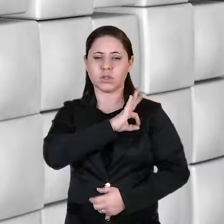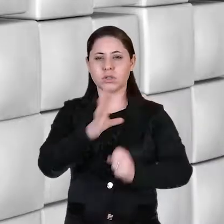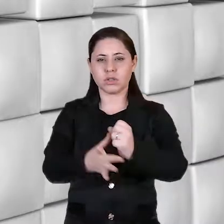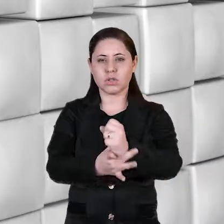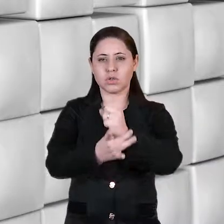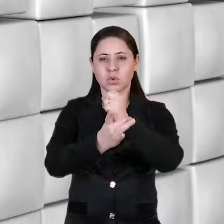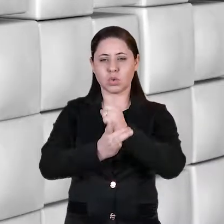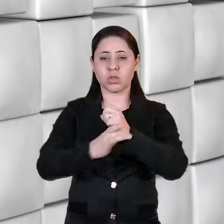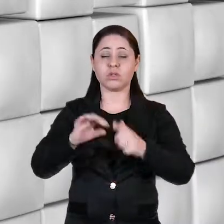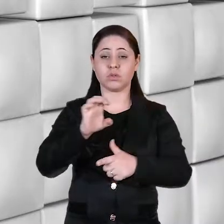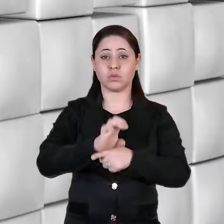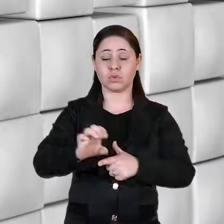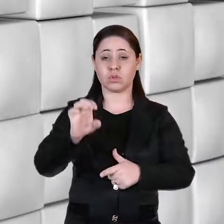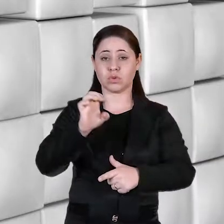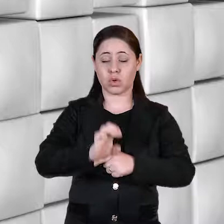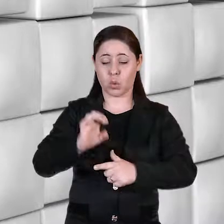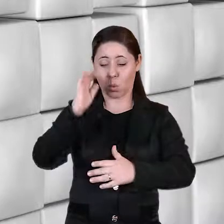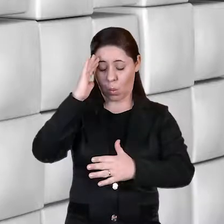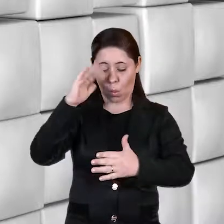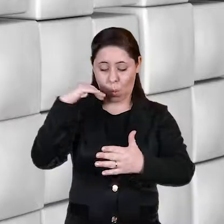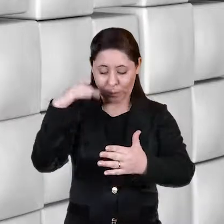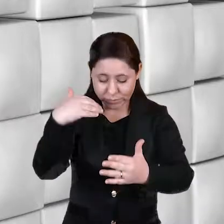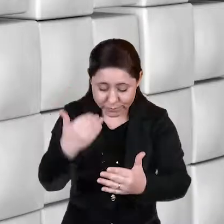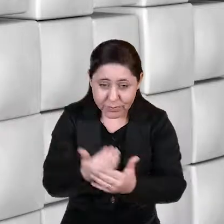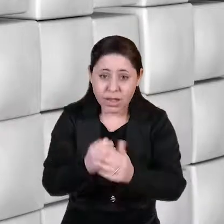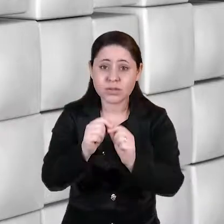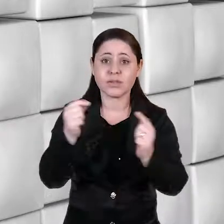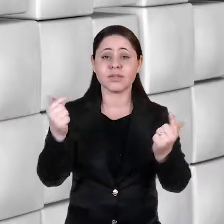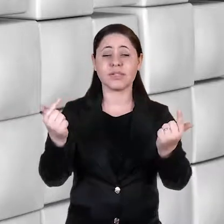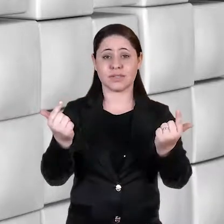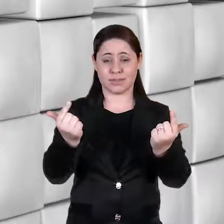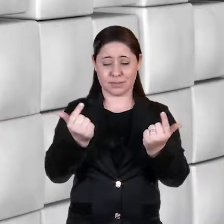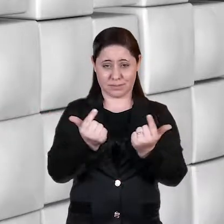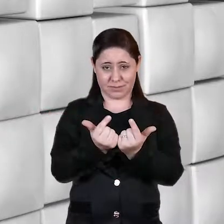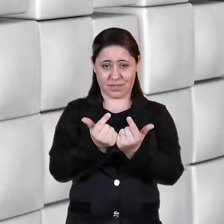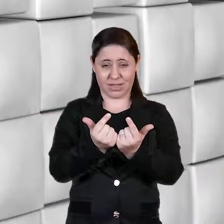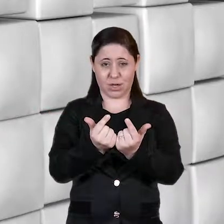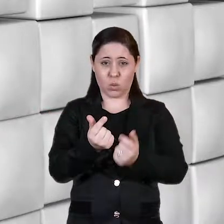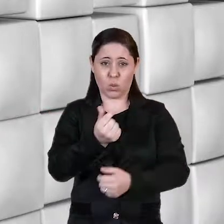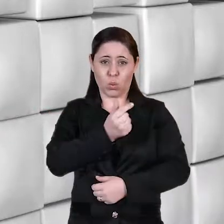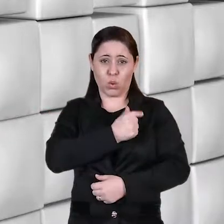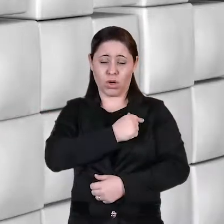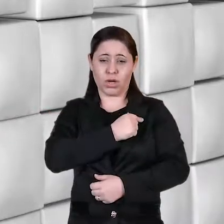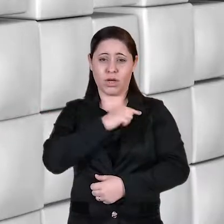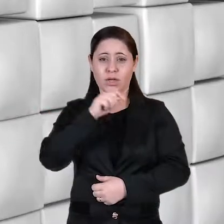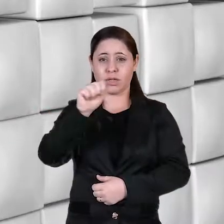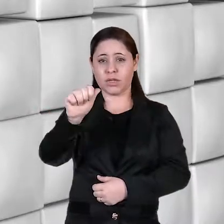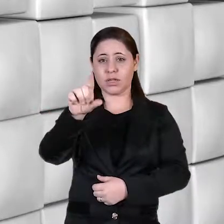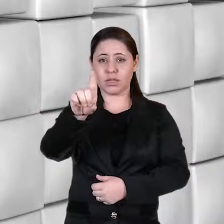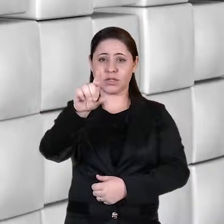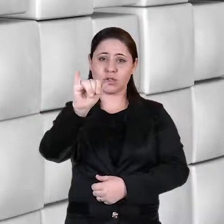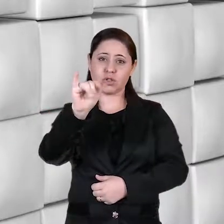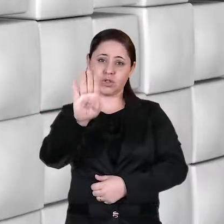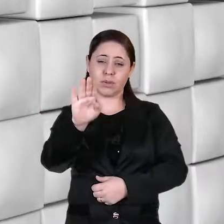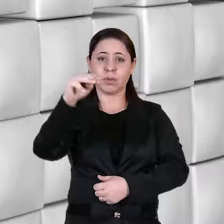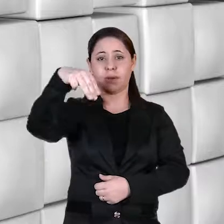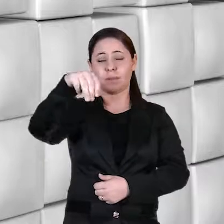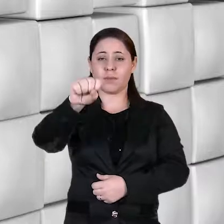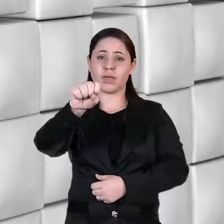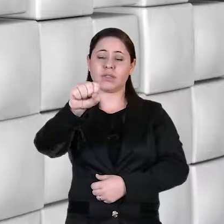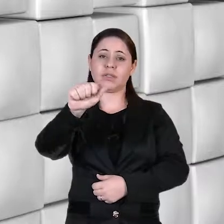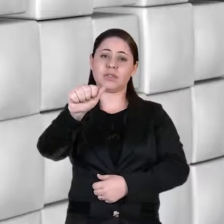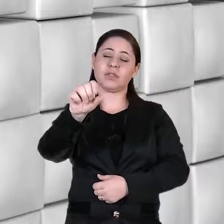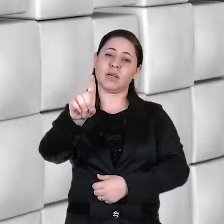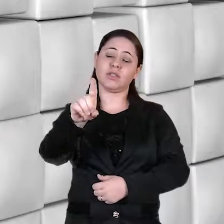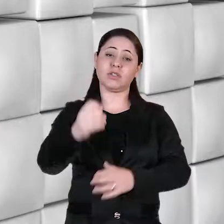das Forças de Segurança do Estado foram homenageados pela Casa de Leis com a Comenda Coronel PM